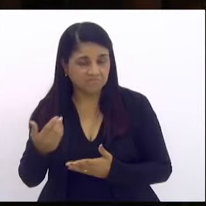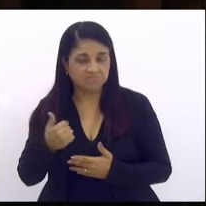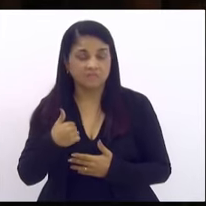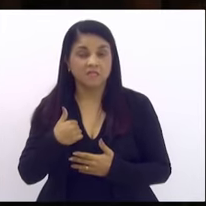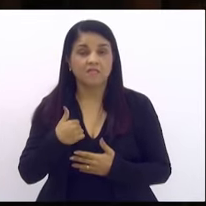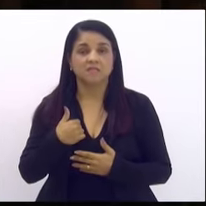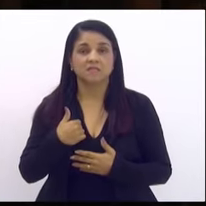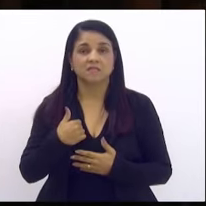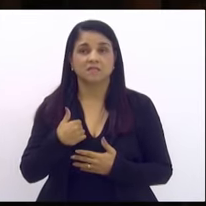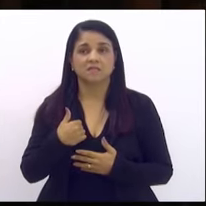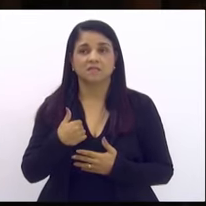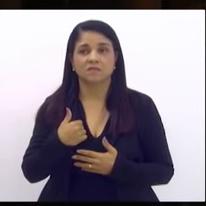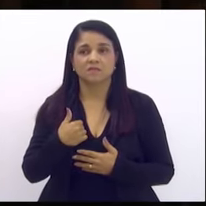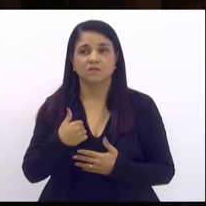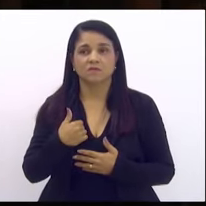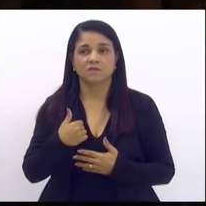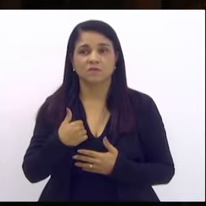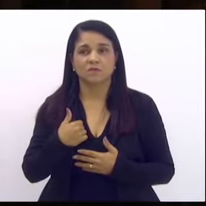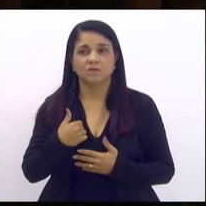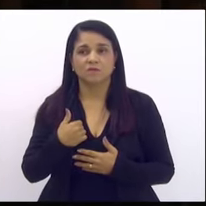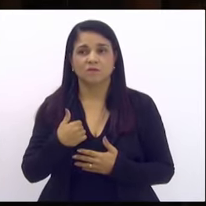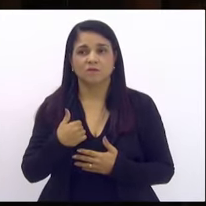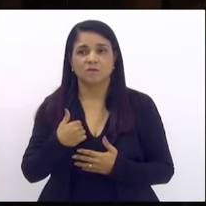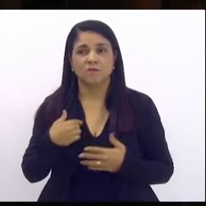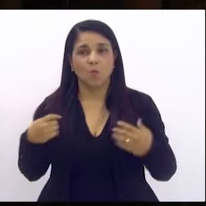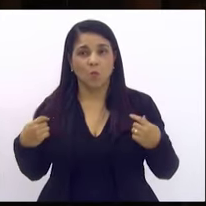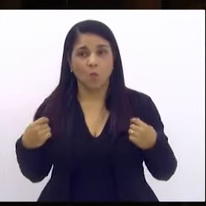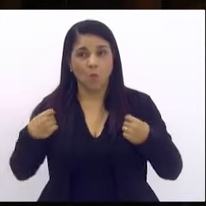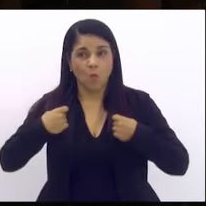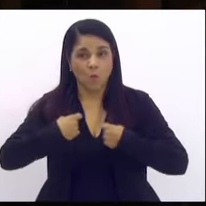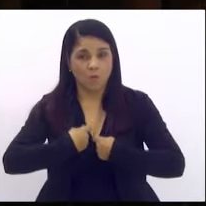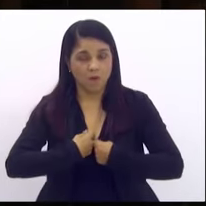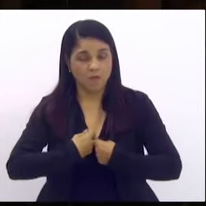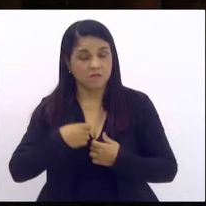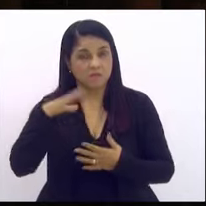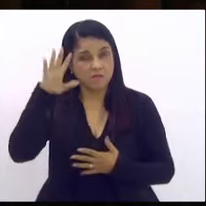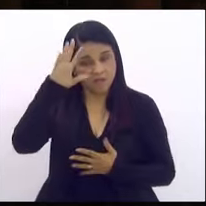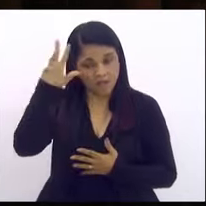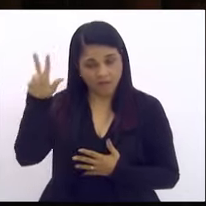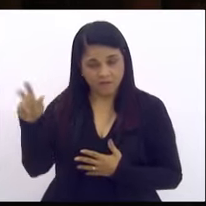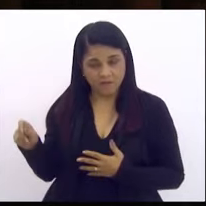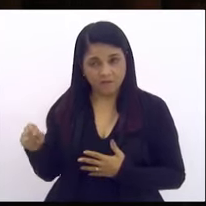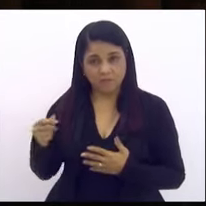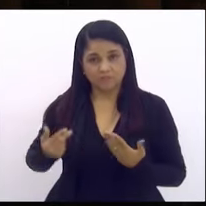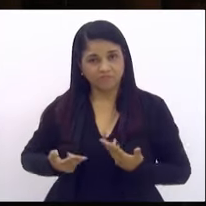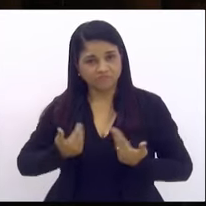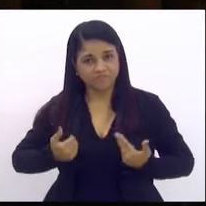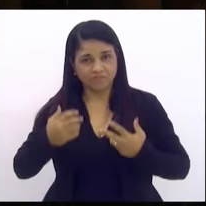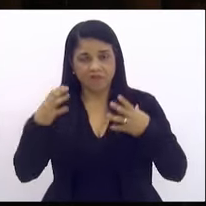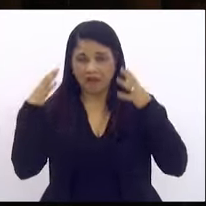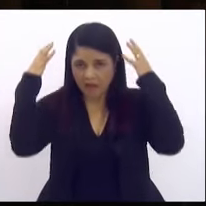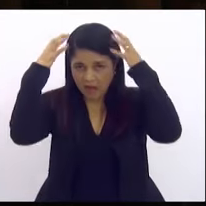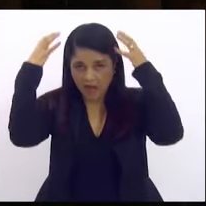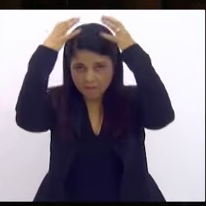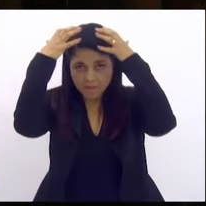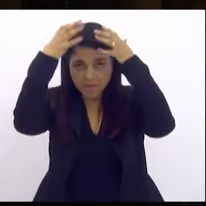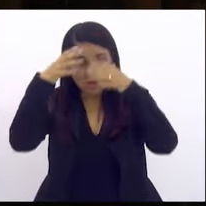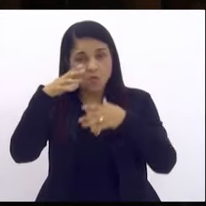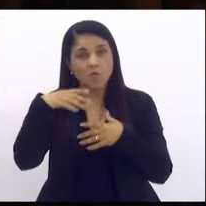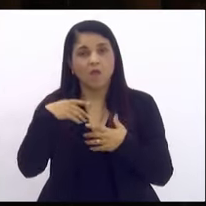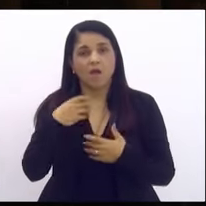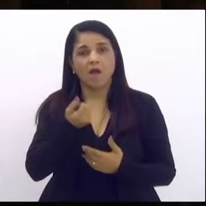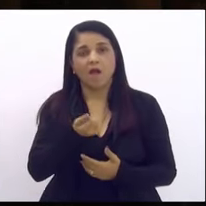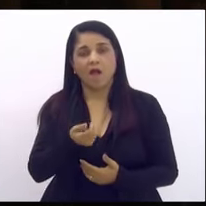especial Blazer com eh estilo africano com o cabelo afro dentro de uma